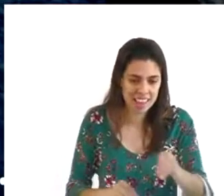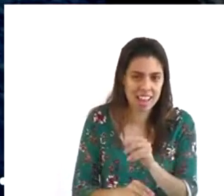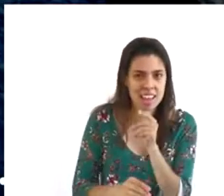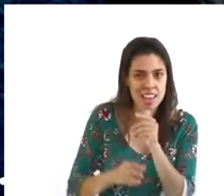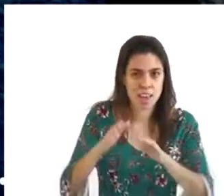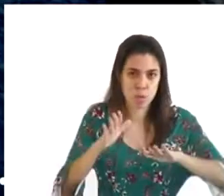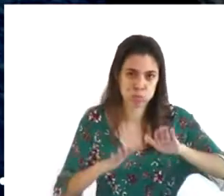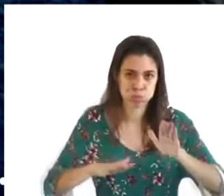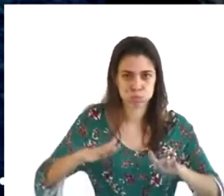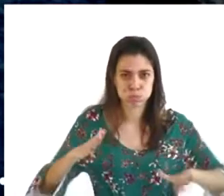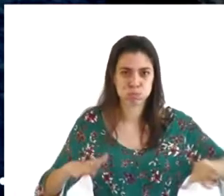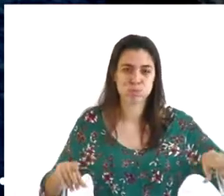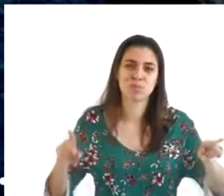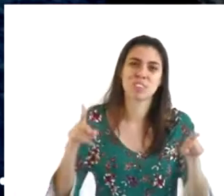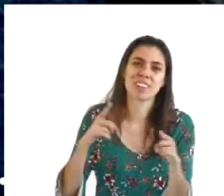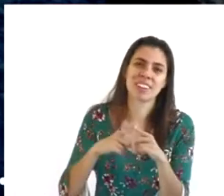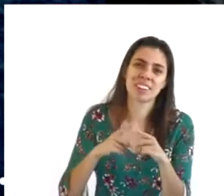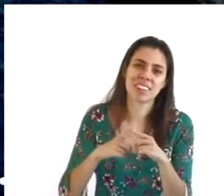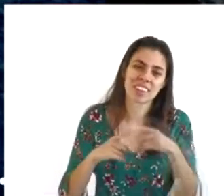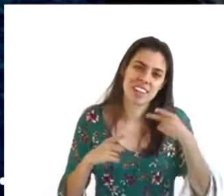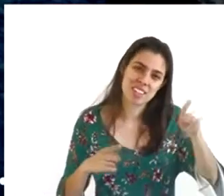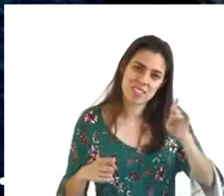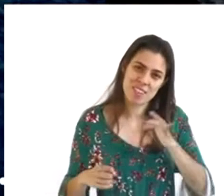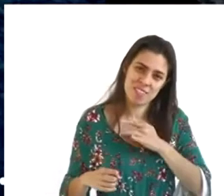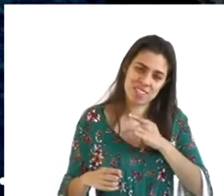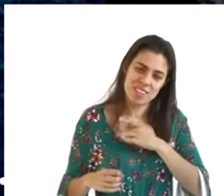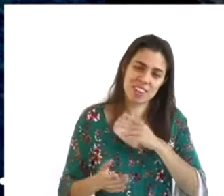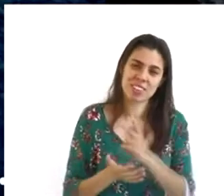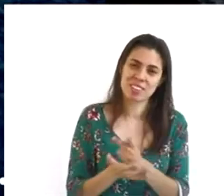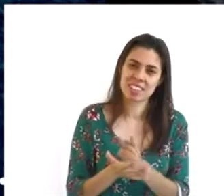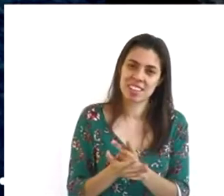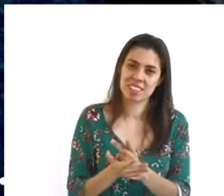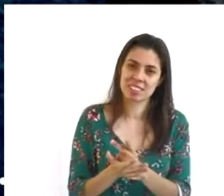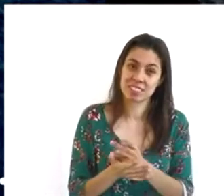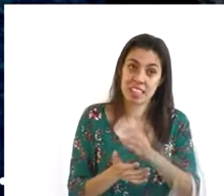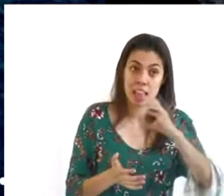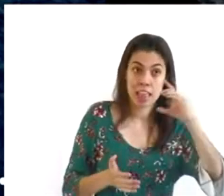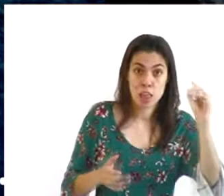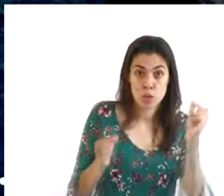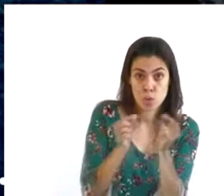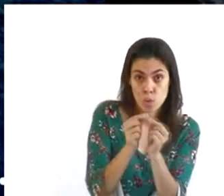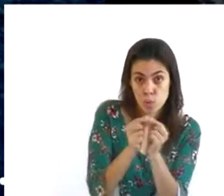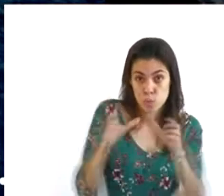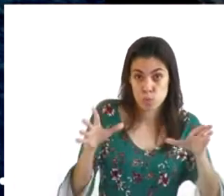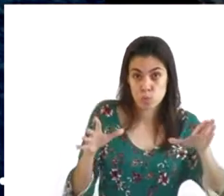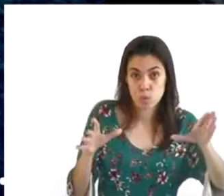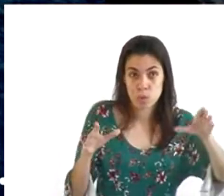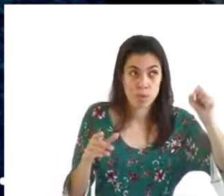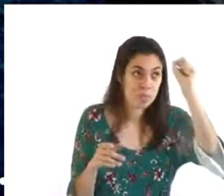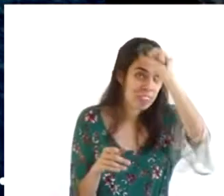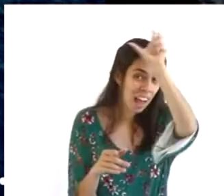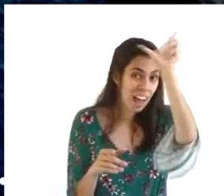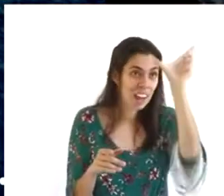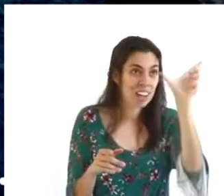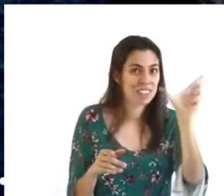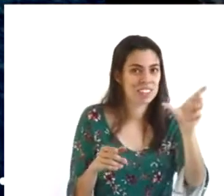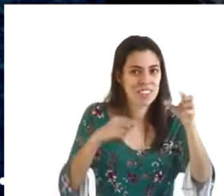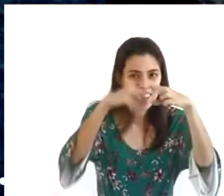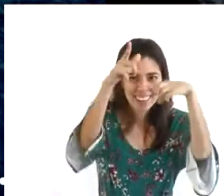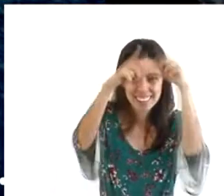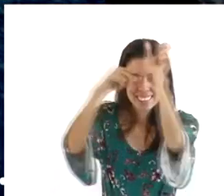sua misericórdia dura para sempre. Àquele que fez os grandes luminares, porque a